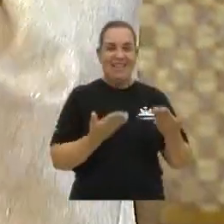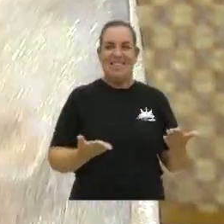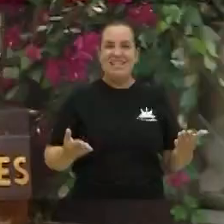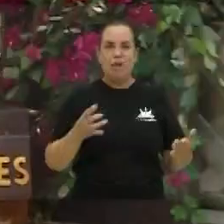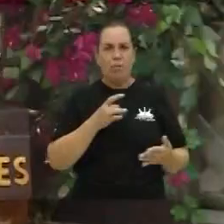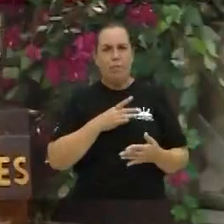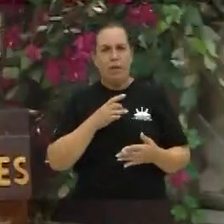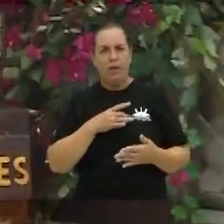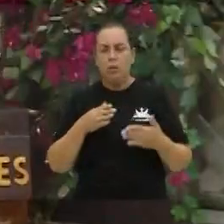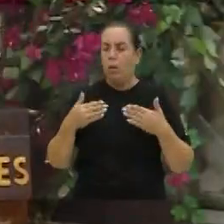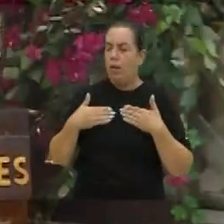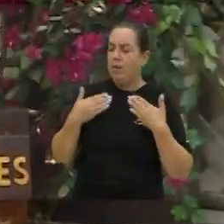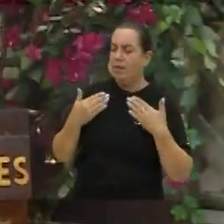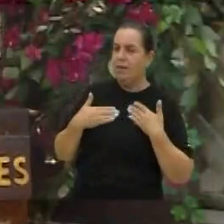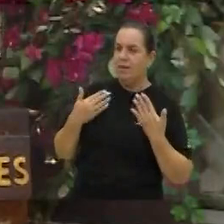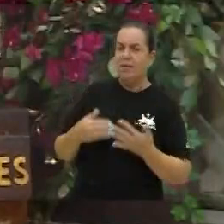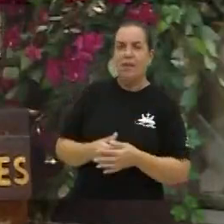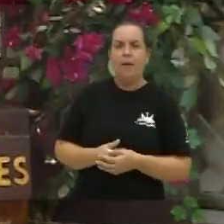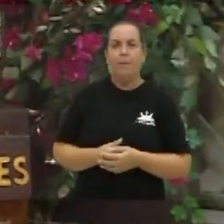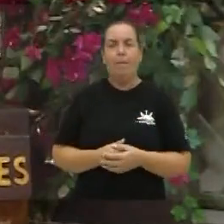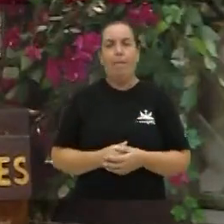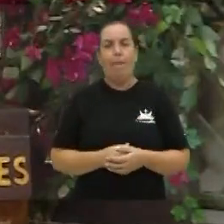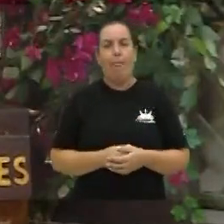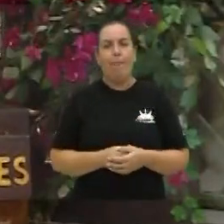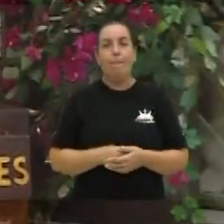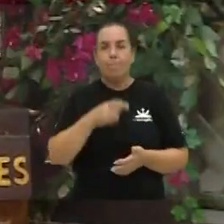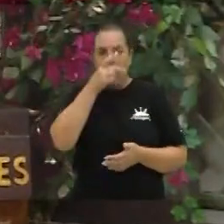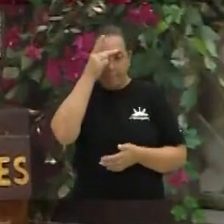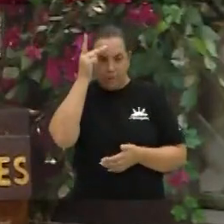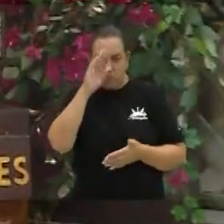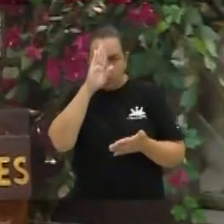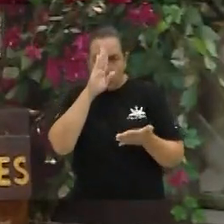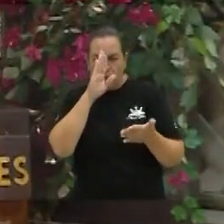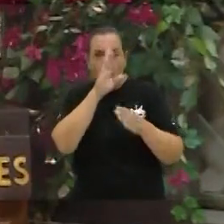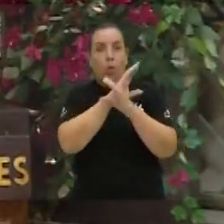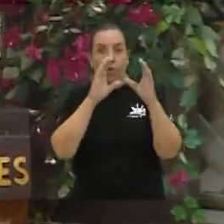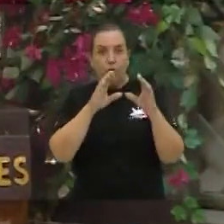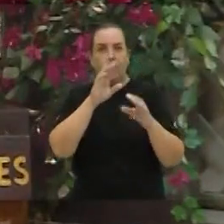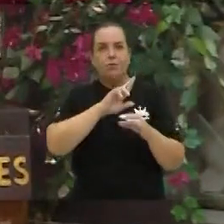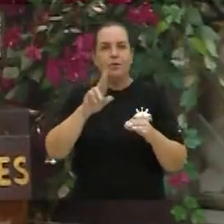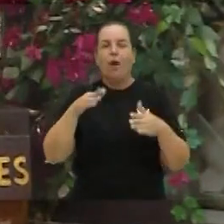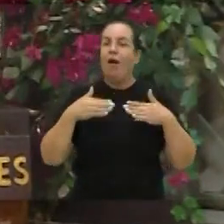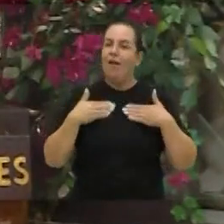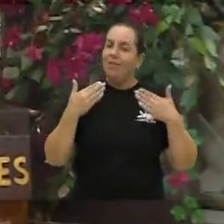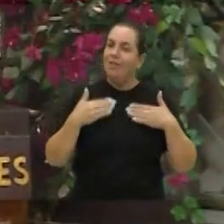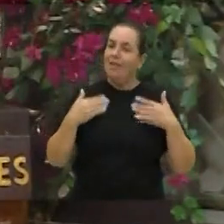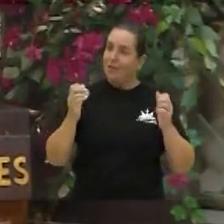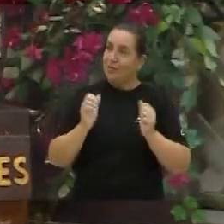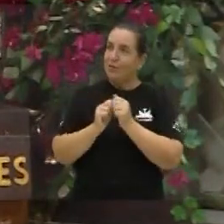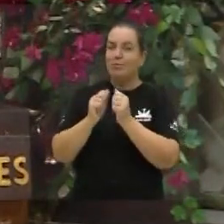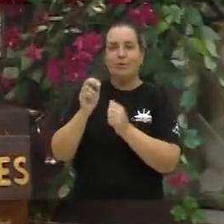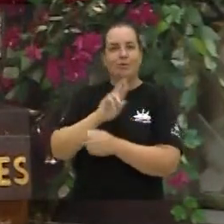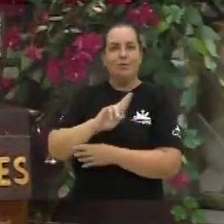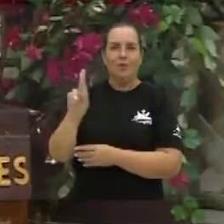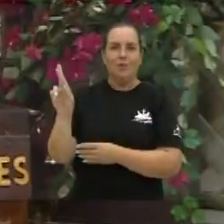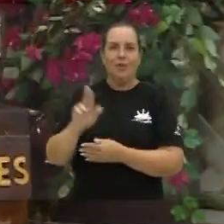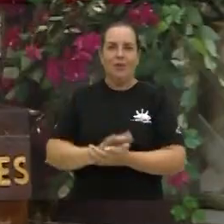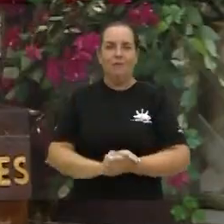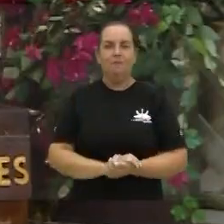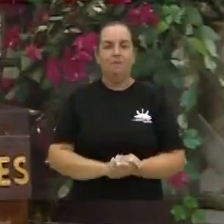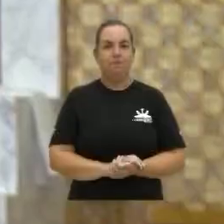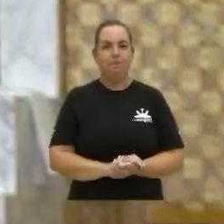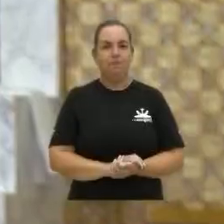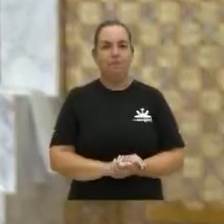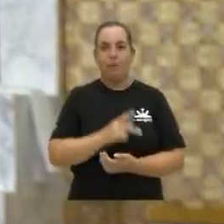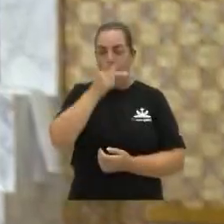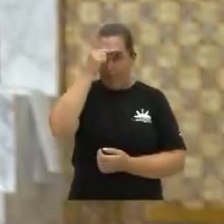medo, alegria. Quem confia no Senhor, se alegra no Senhor. Quem